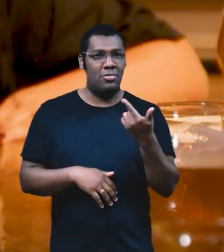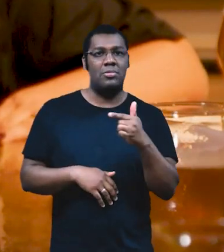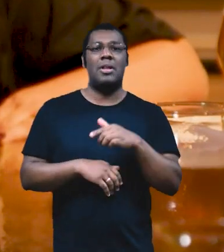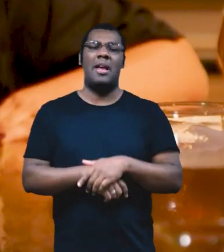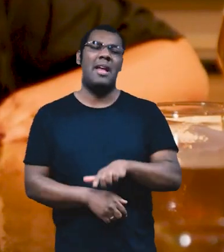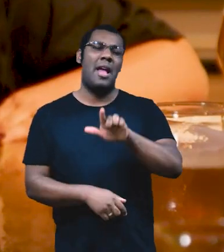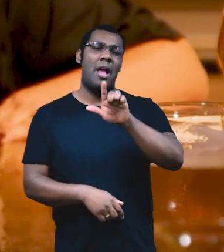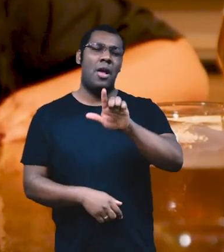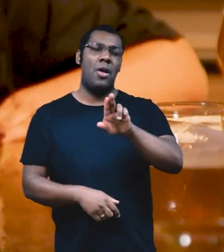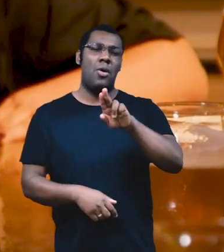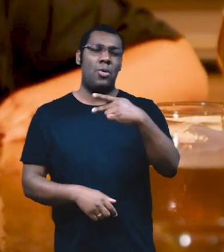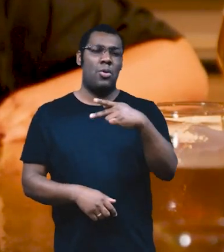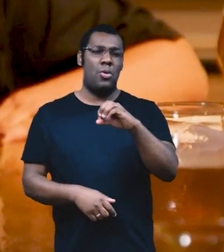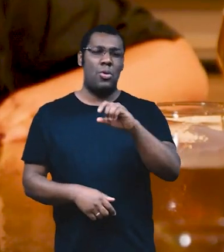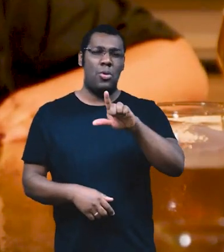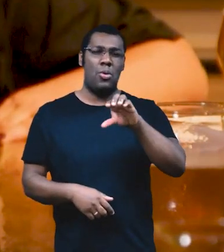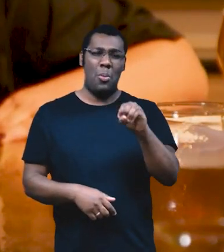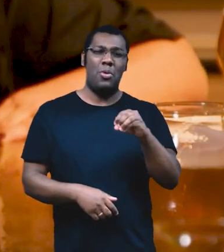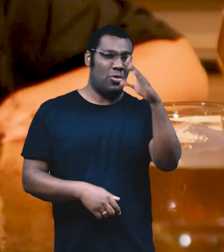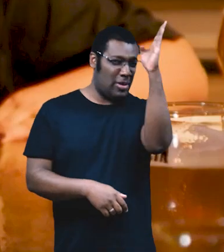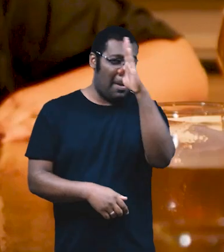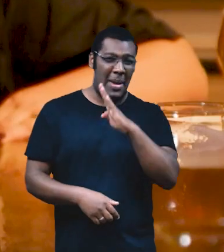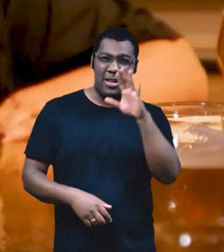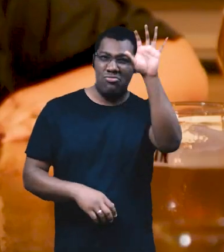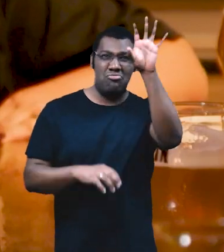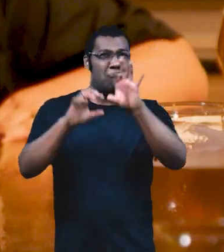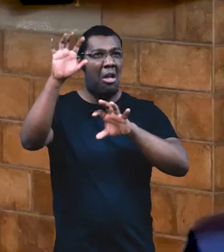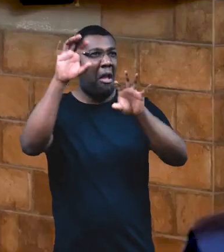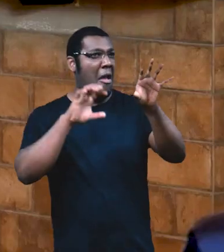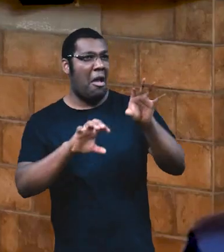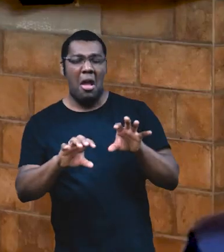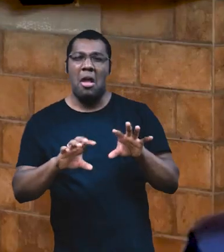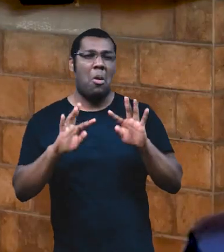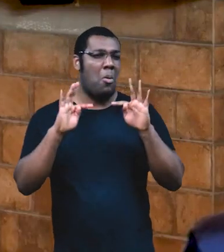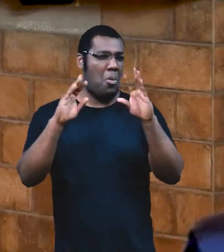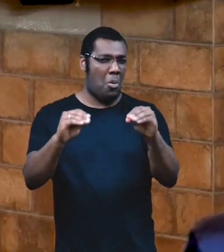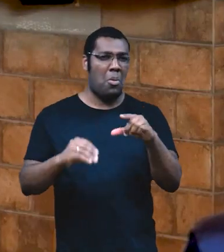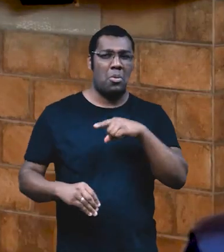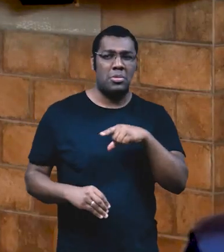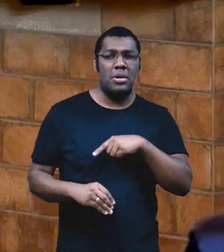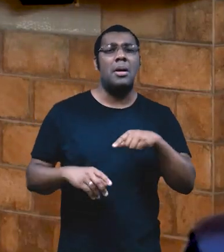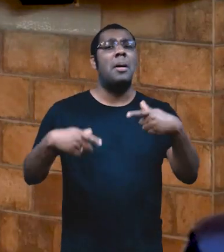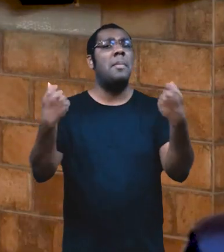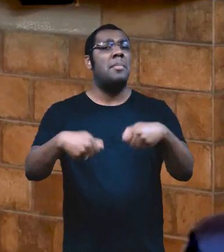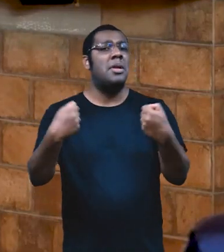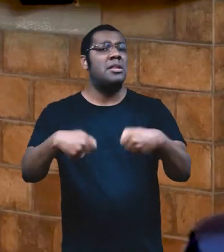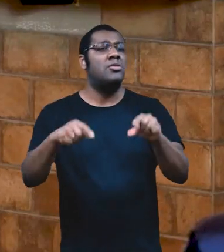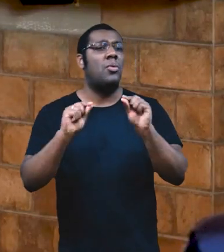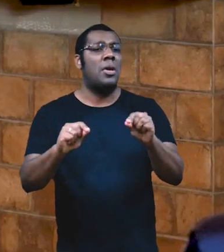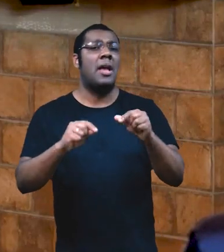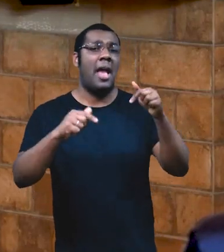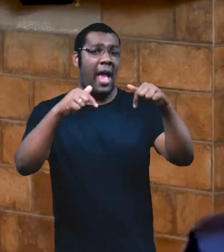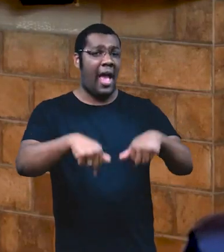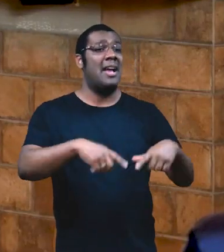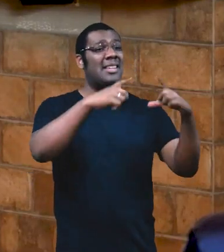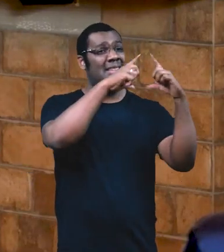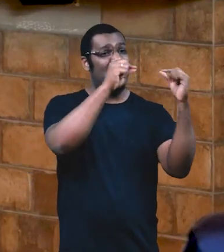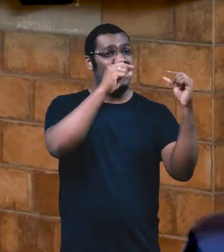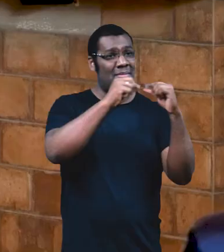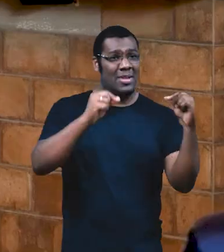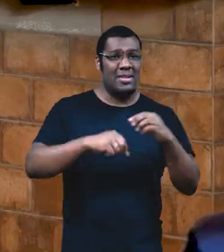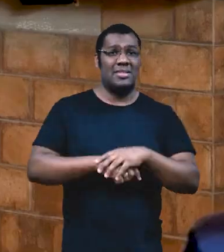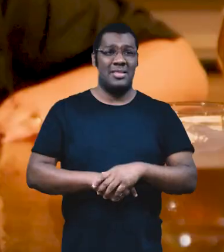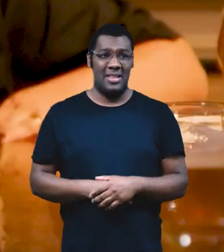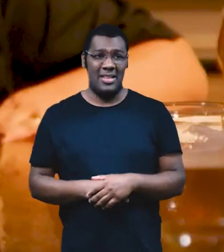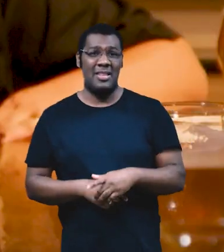independente do calor. O que pega é que aqui em Brasília A colheita de inverno, quando a gente está na nossa